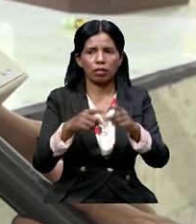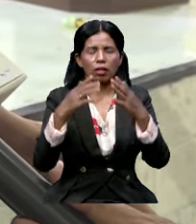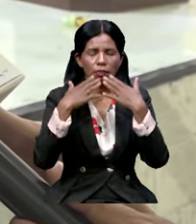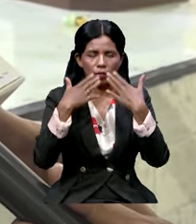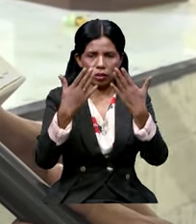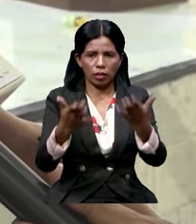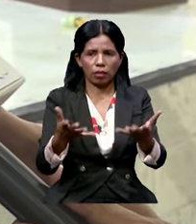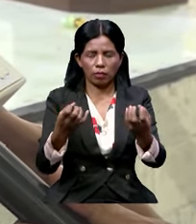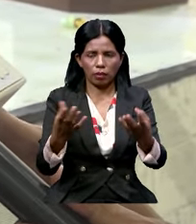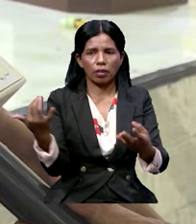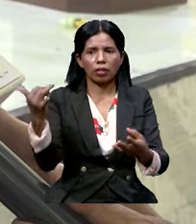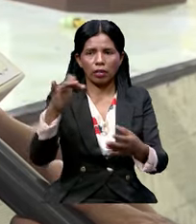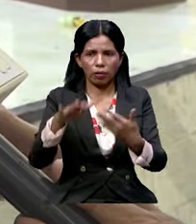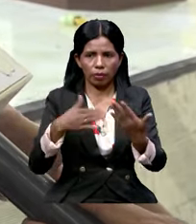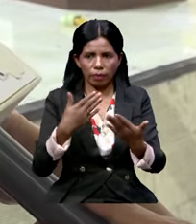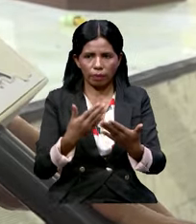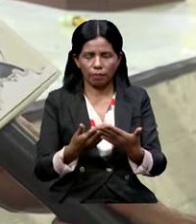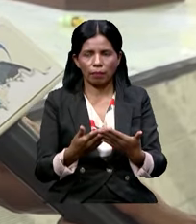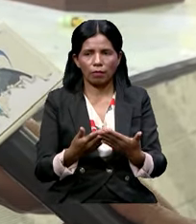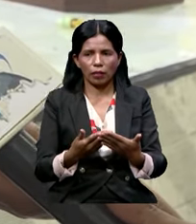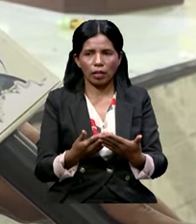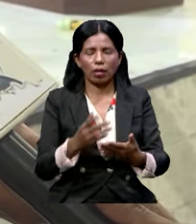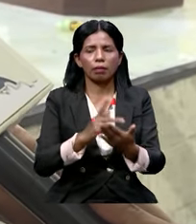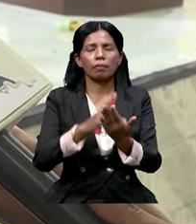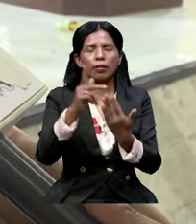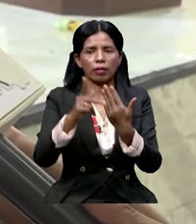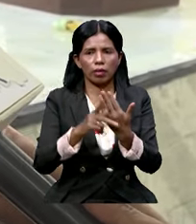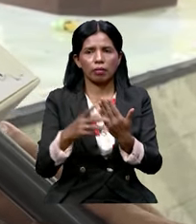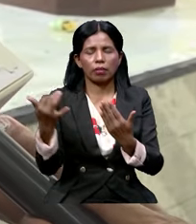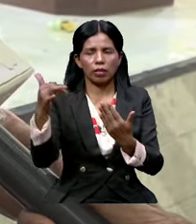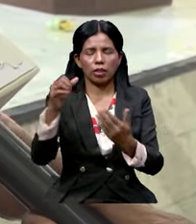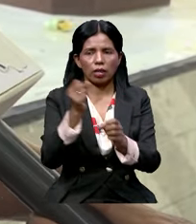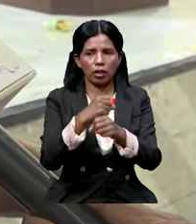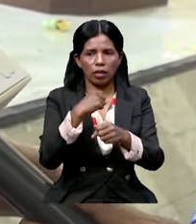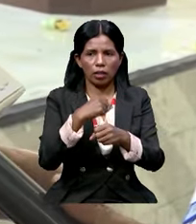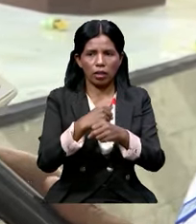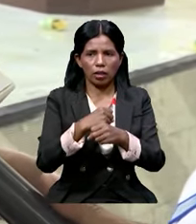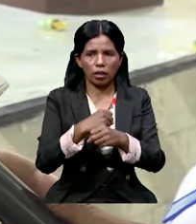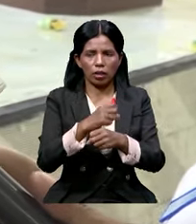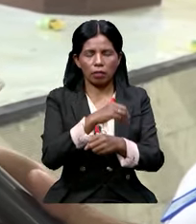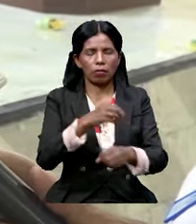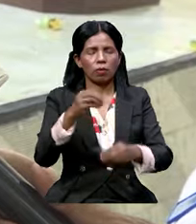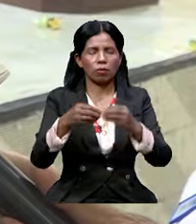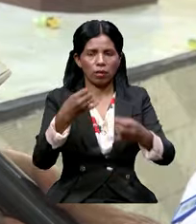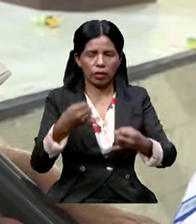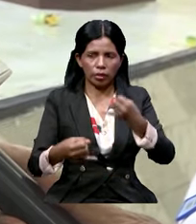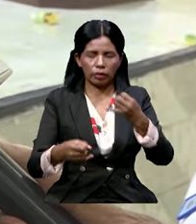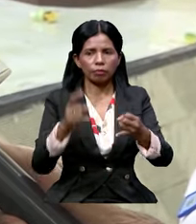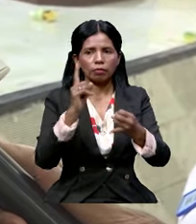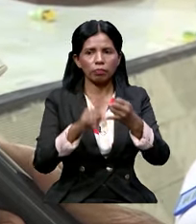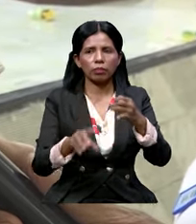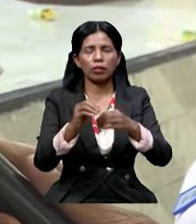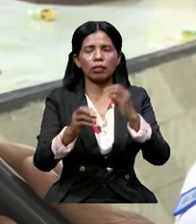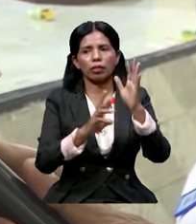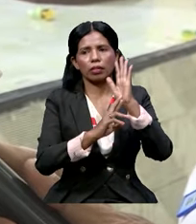bahya buat sir nabe programa nabe sir halo bahya setor legislatif ini. Ikus maka konaba